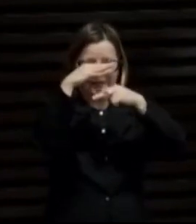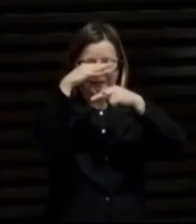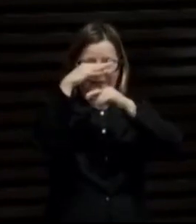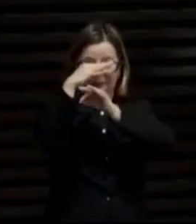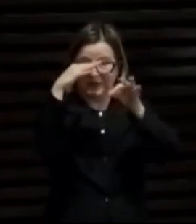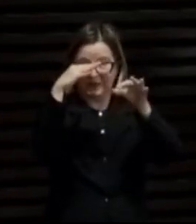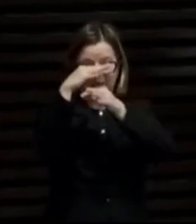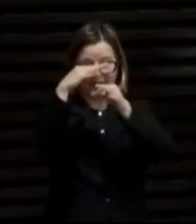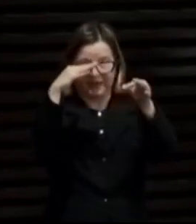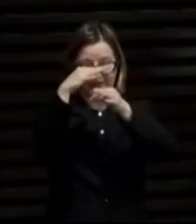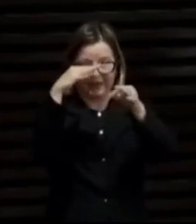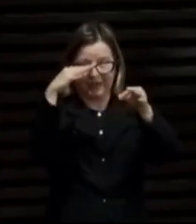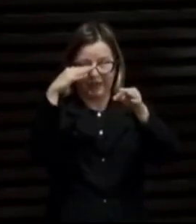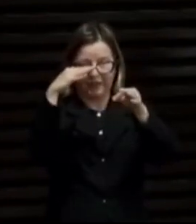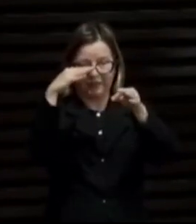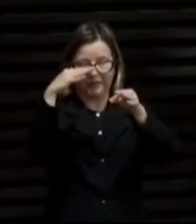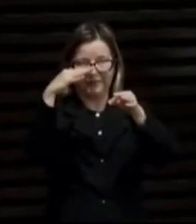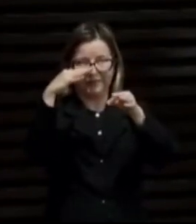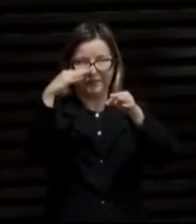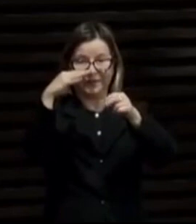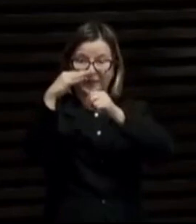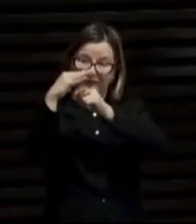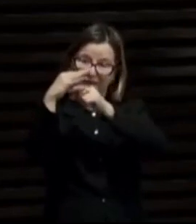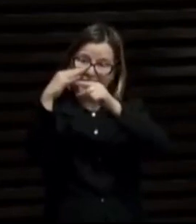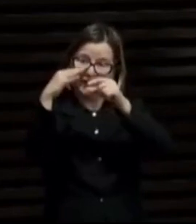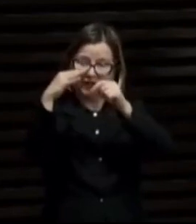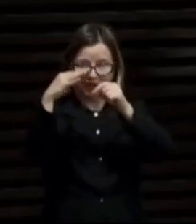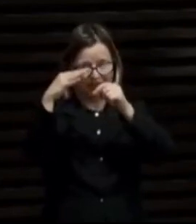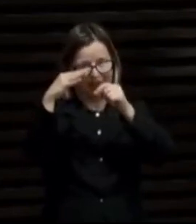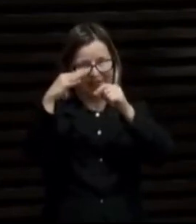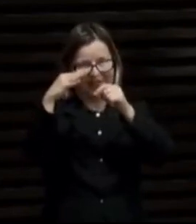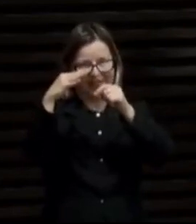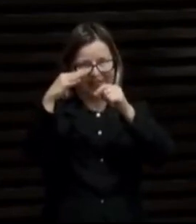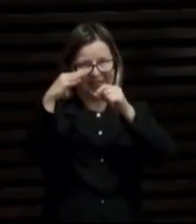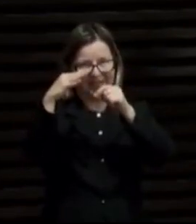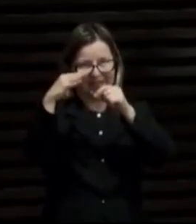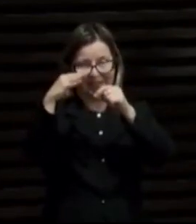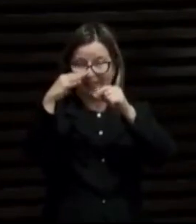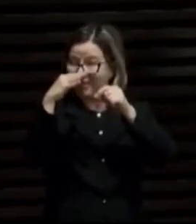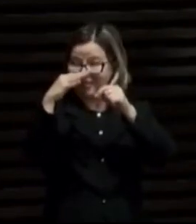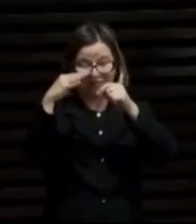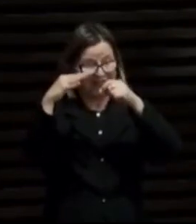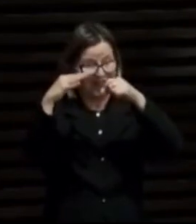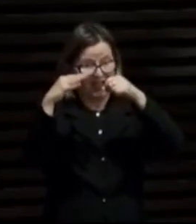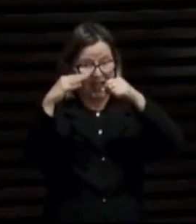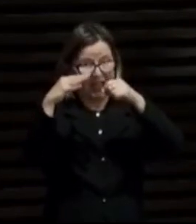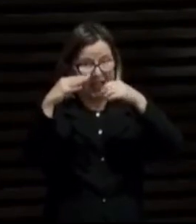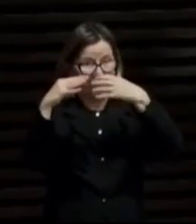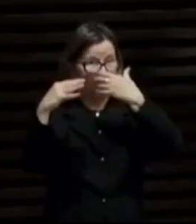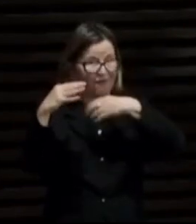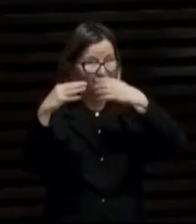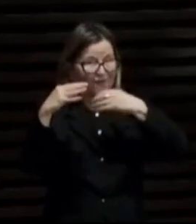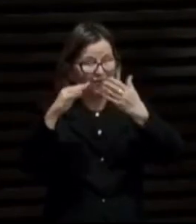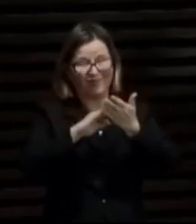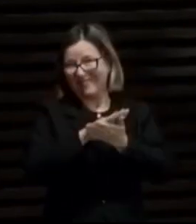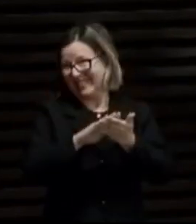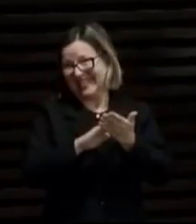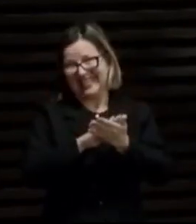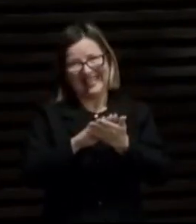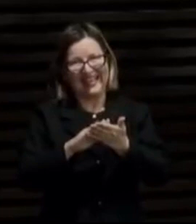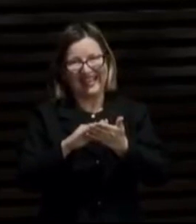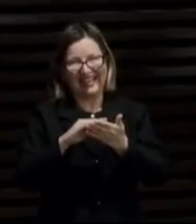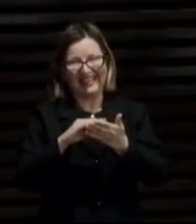parreira. E aquela folha lá é mentirosa. Não vai produzir. Vai encher de folha lá, mas não vai